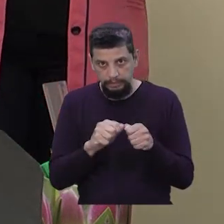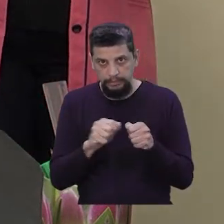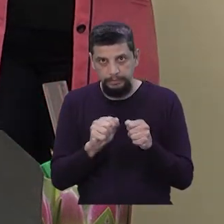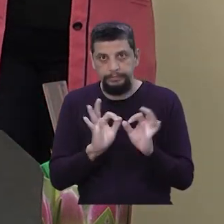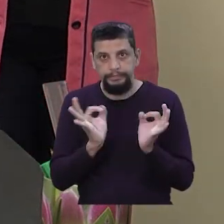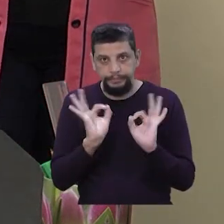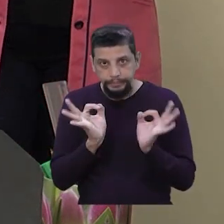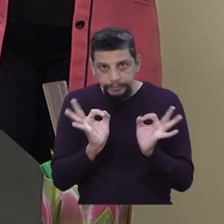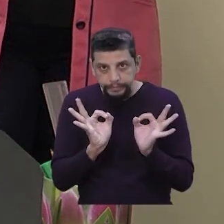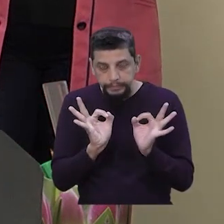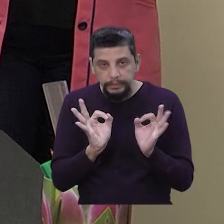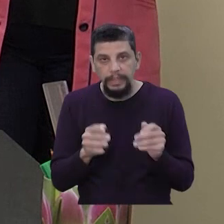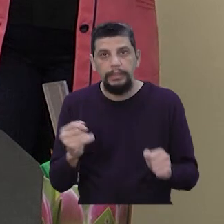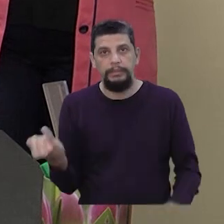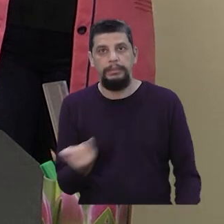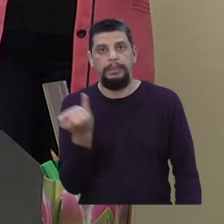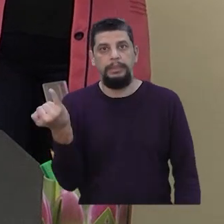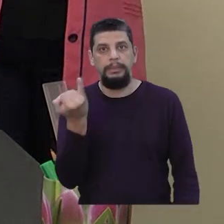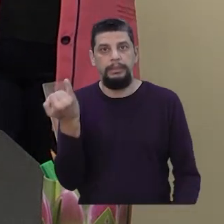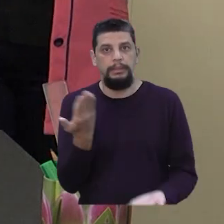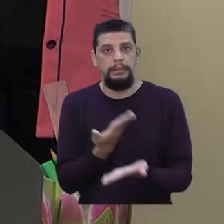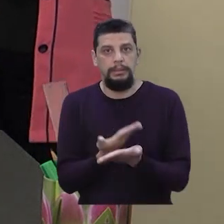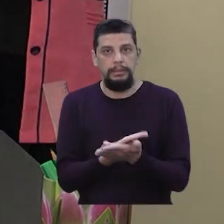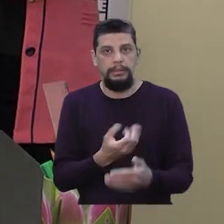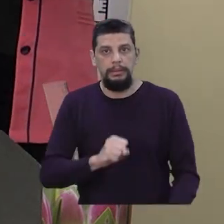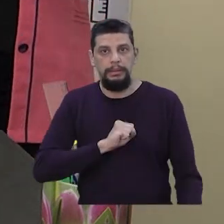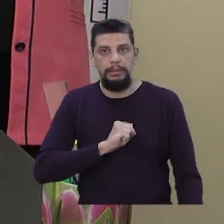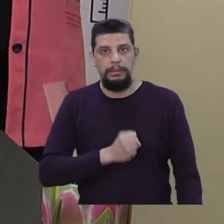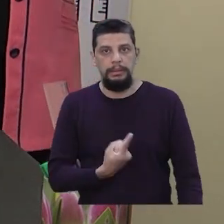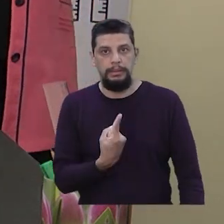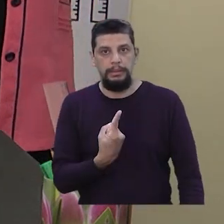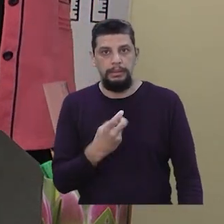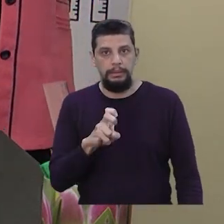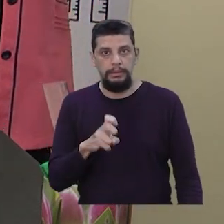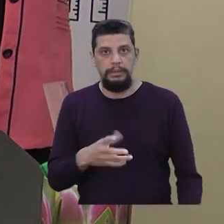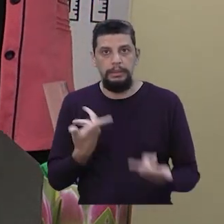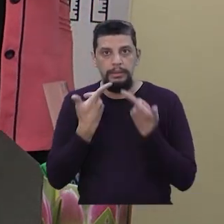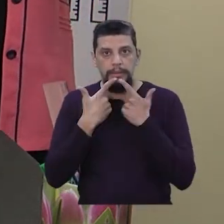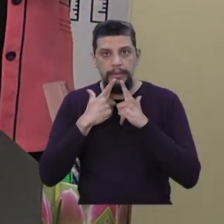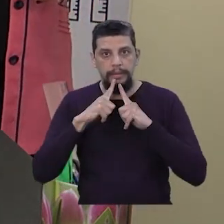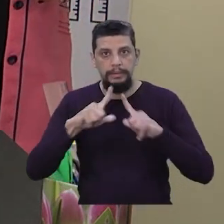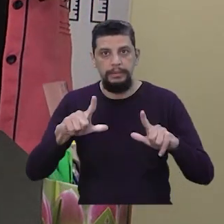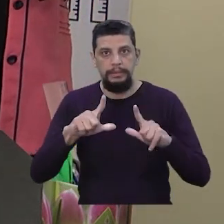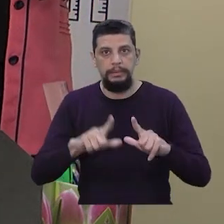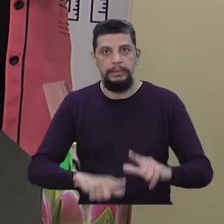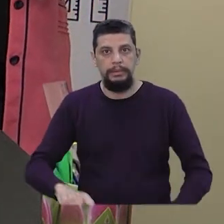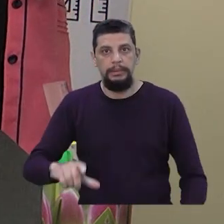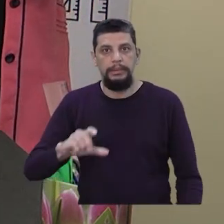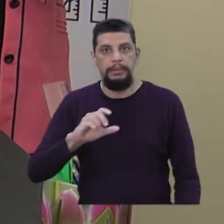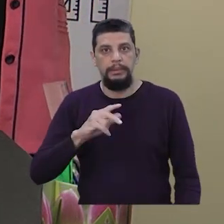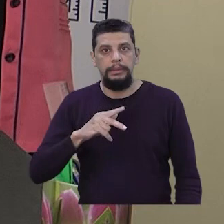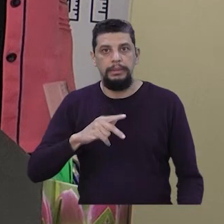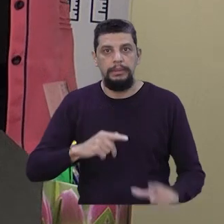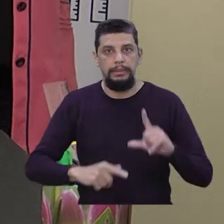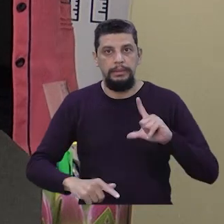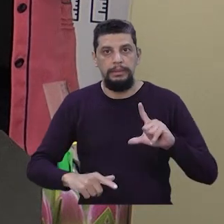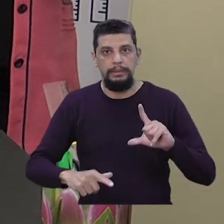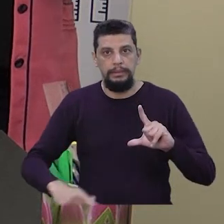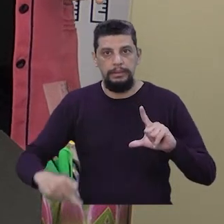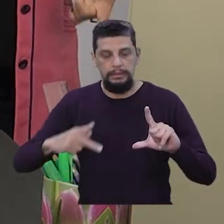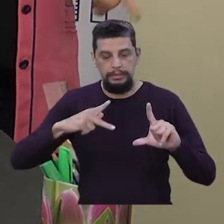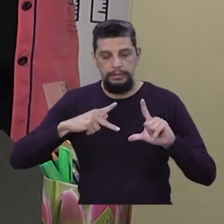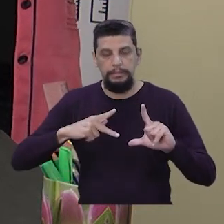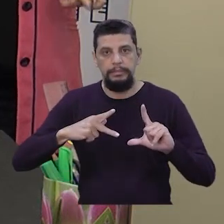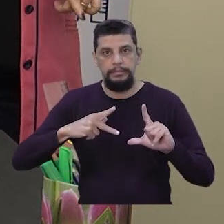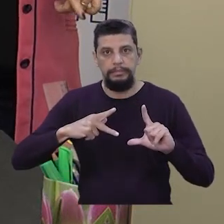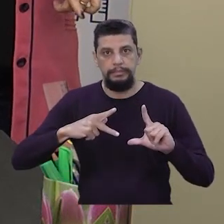se refere que vocês registraram, tá? Então é bem importante a aula 15. E LP. Então, lembrado o que é o LP? O L de